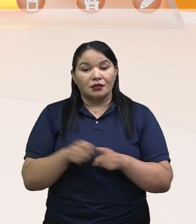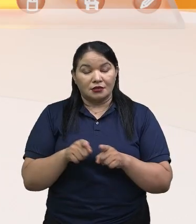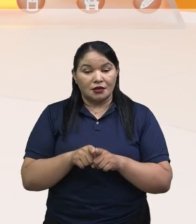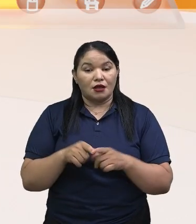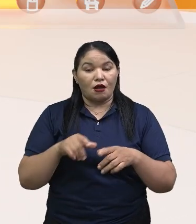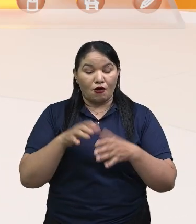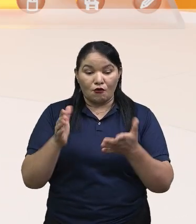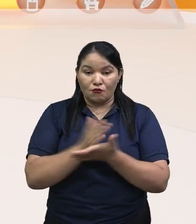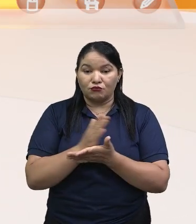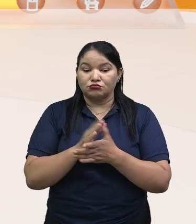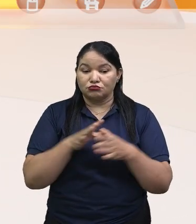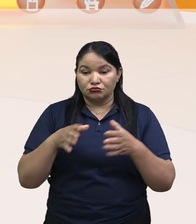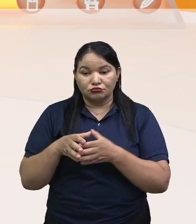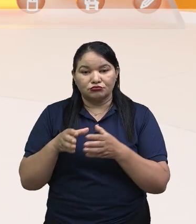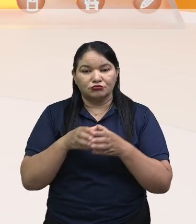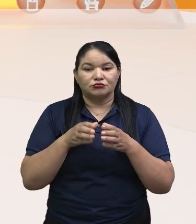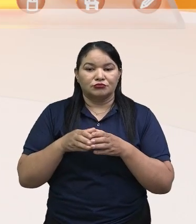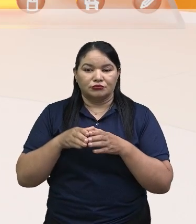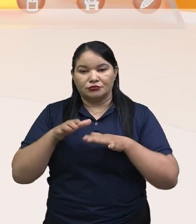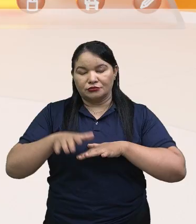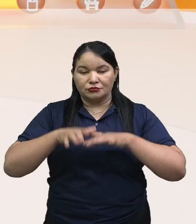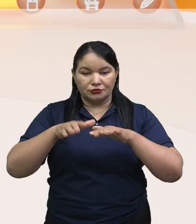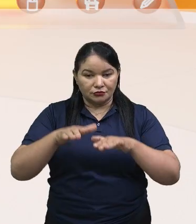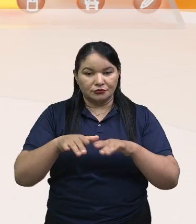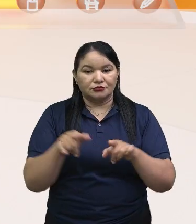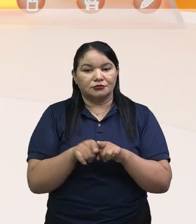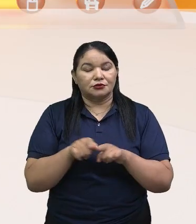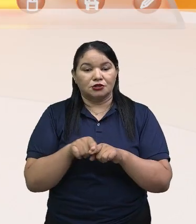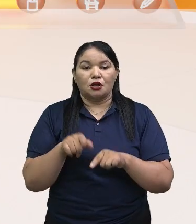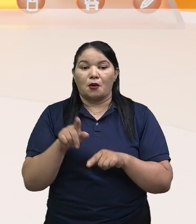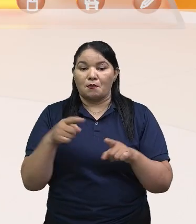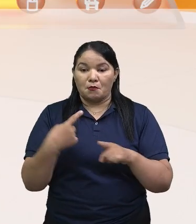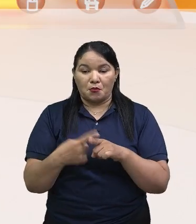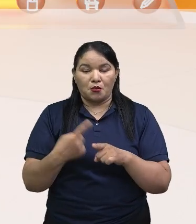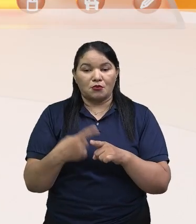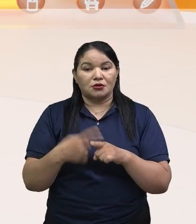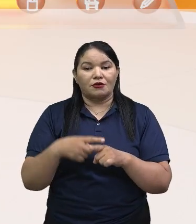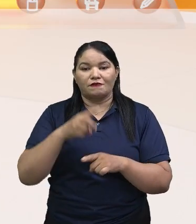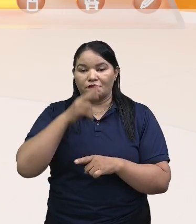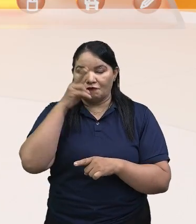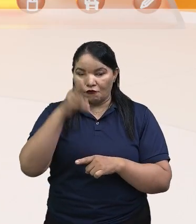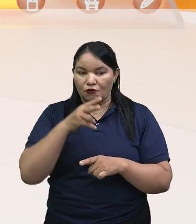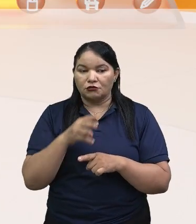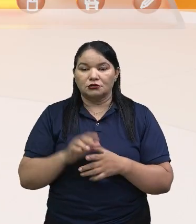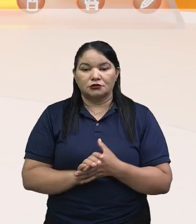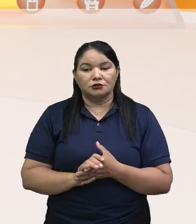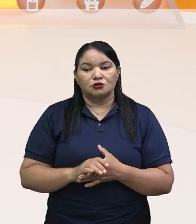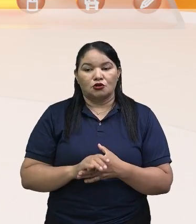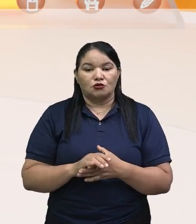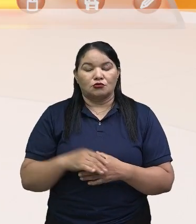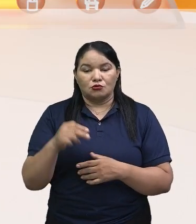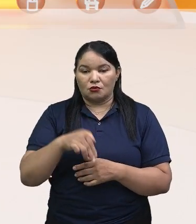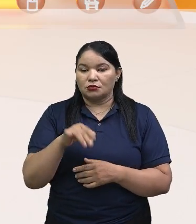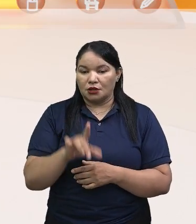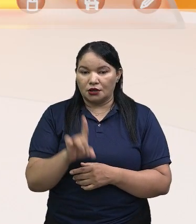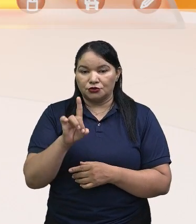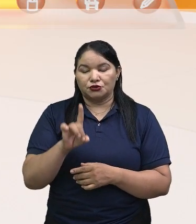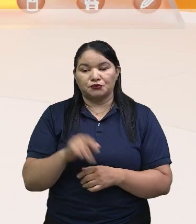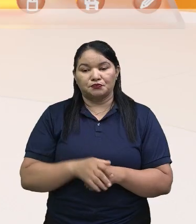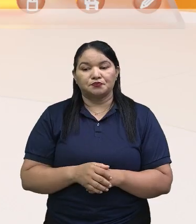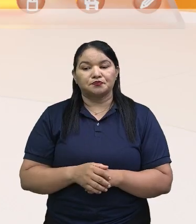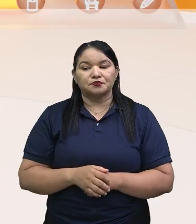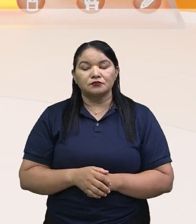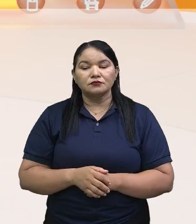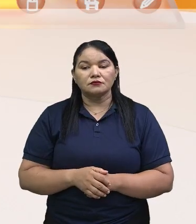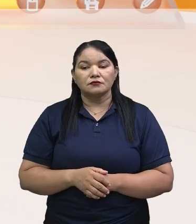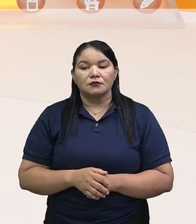movimento, que foi um movimento muito forte dentro do sertão, né, do Nordeste,